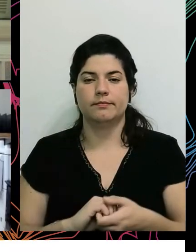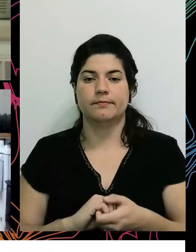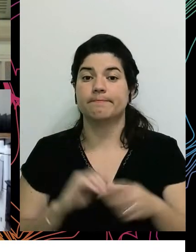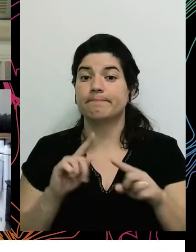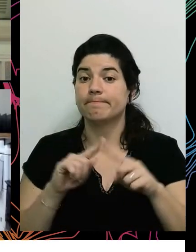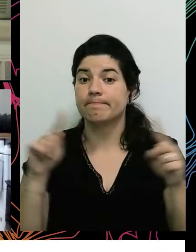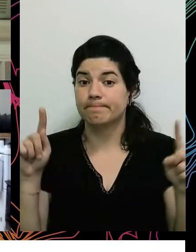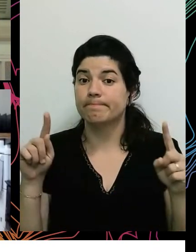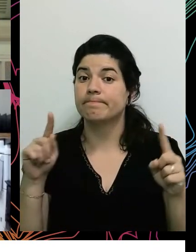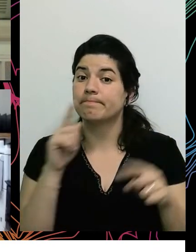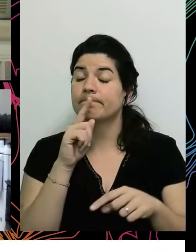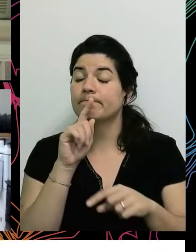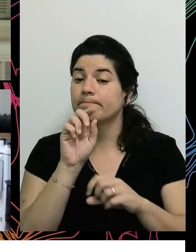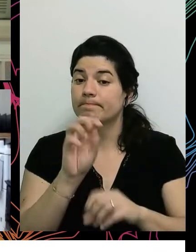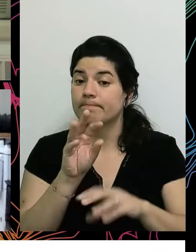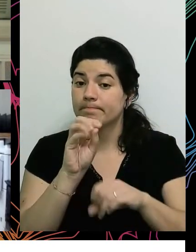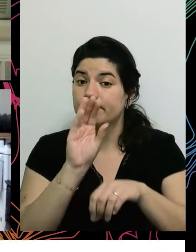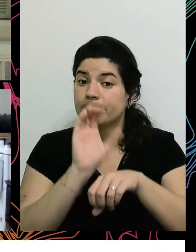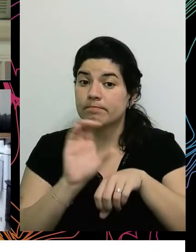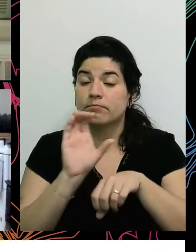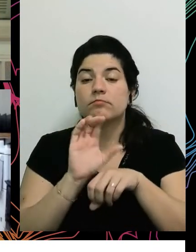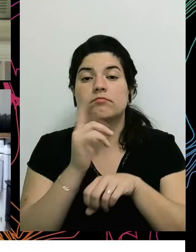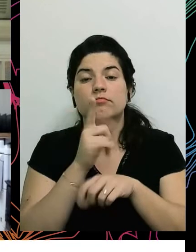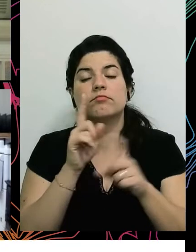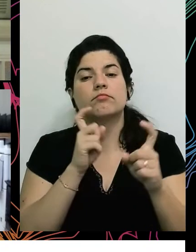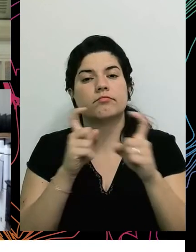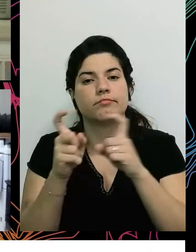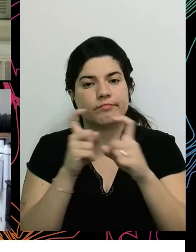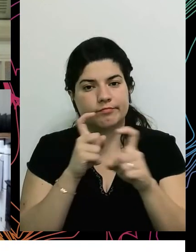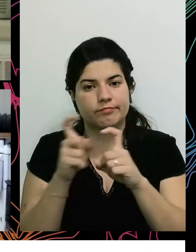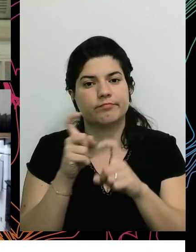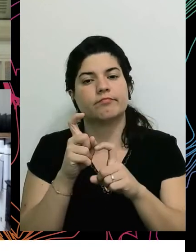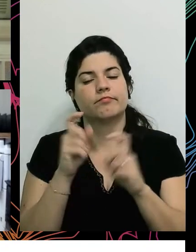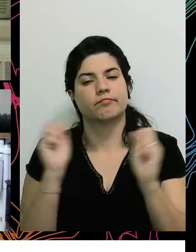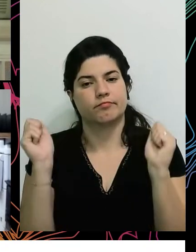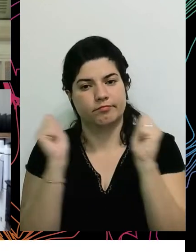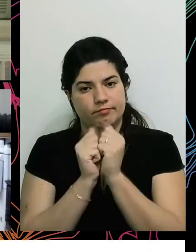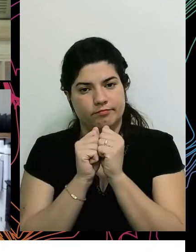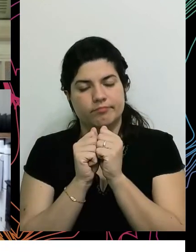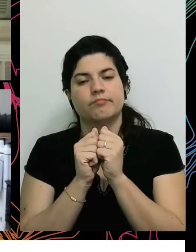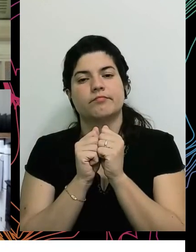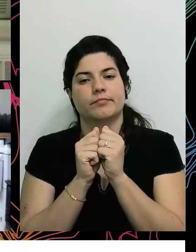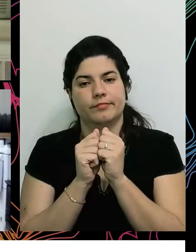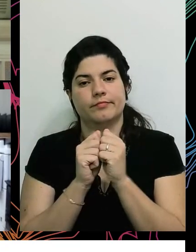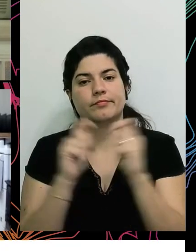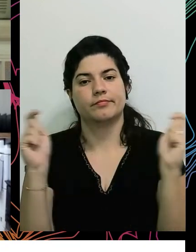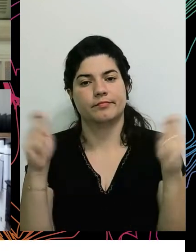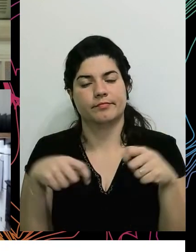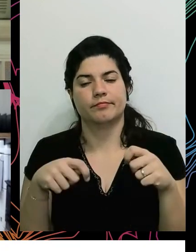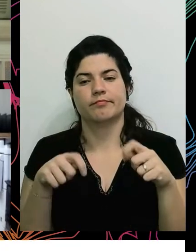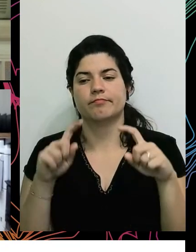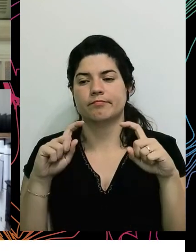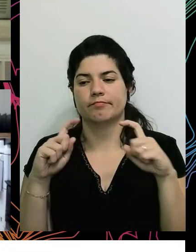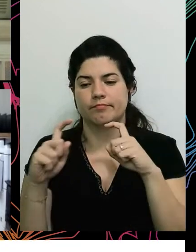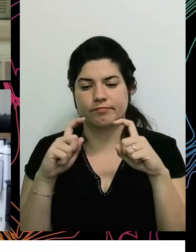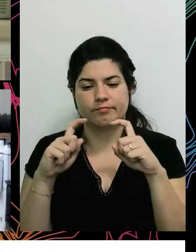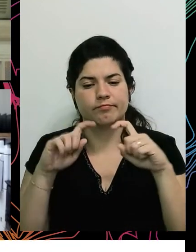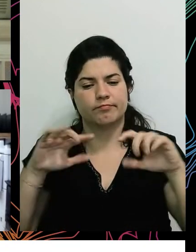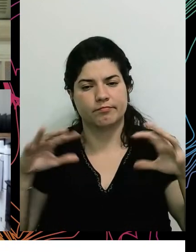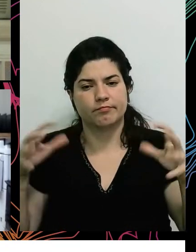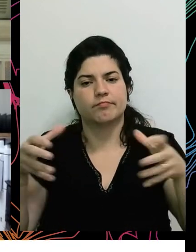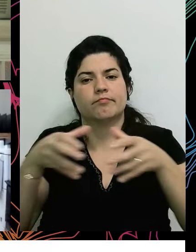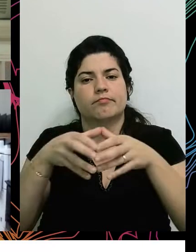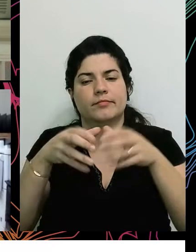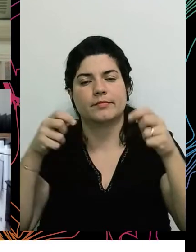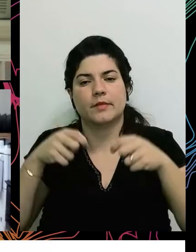elas ocorrem em reuniões com a mentora e o mentorado, e a gente se reúne de vez em quando para ouvir as